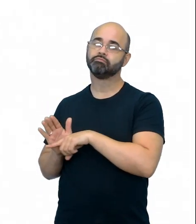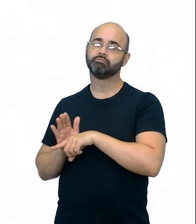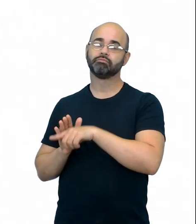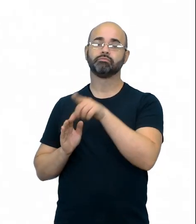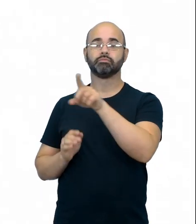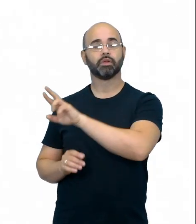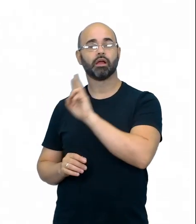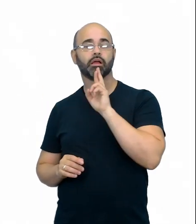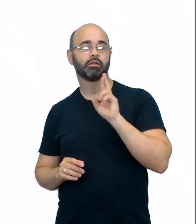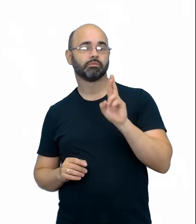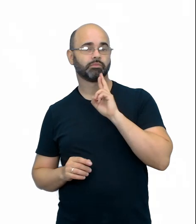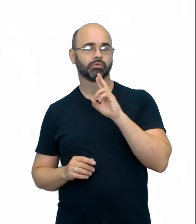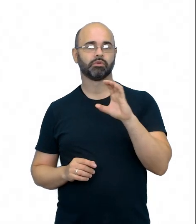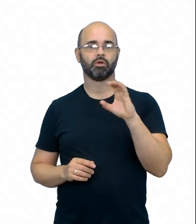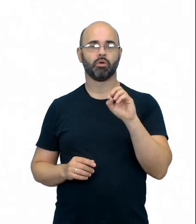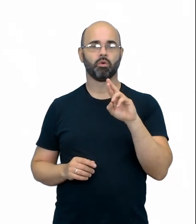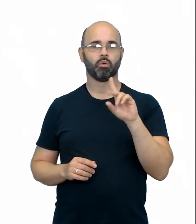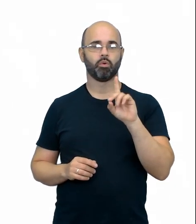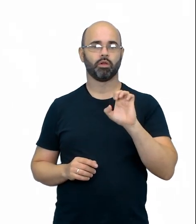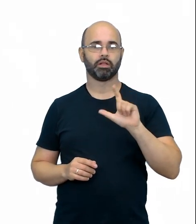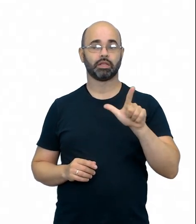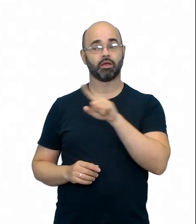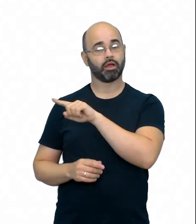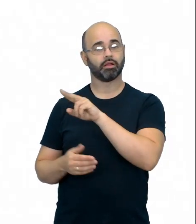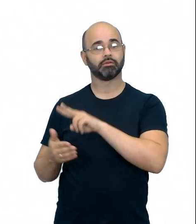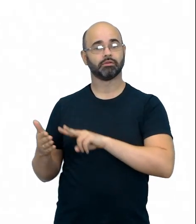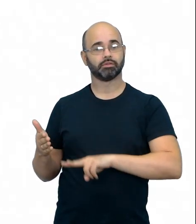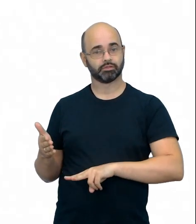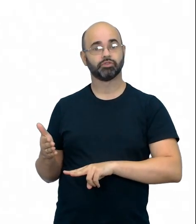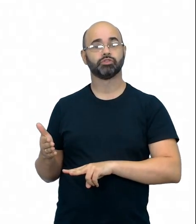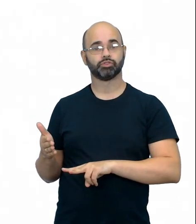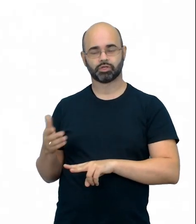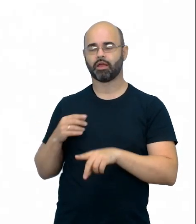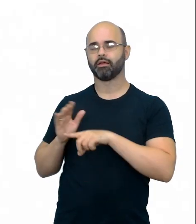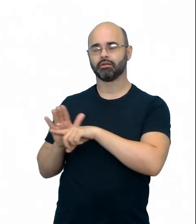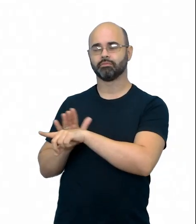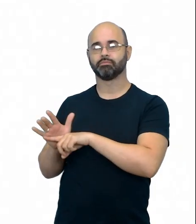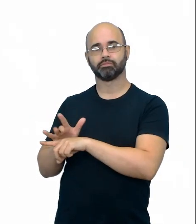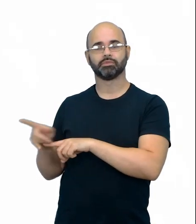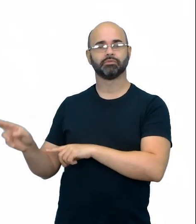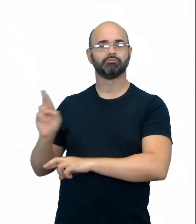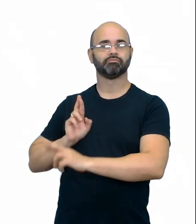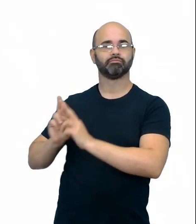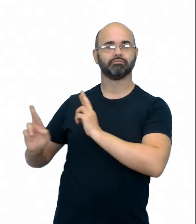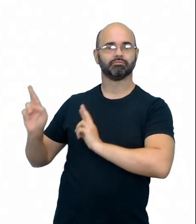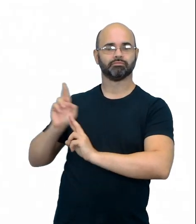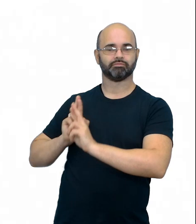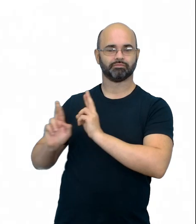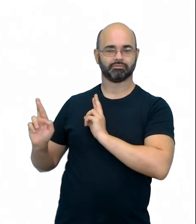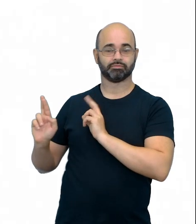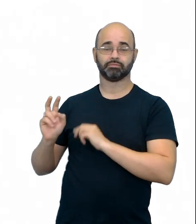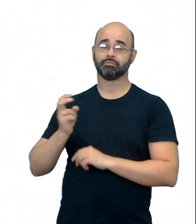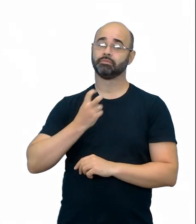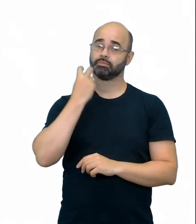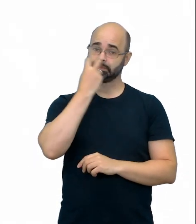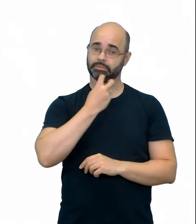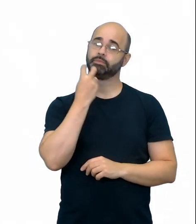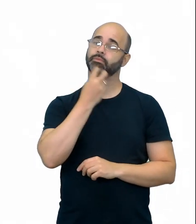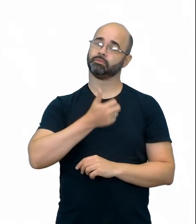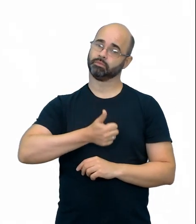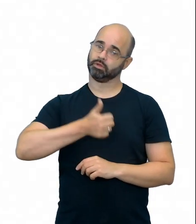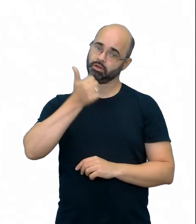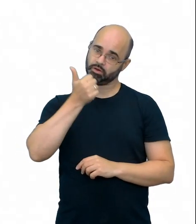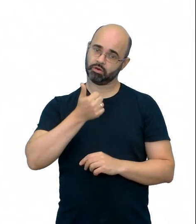do cordel lido, certo? Então, aqui vão ser feitas oralmente, de preferência, tá? Para ter